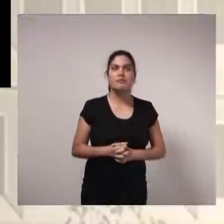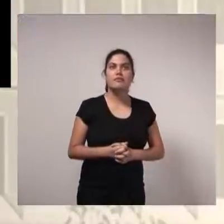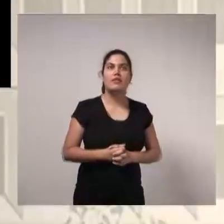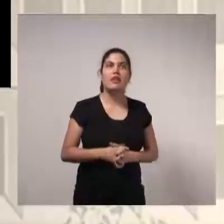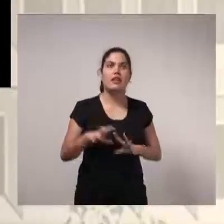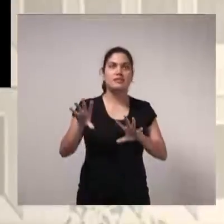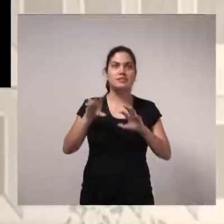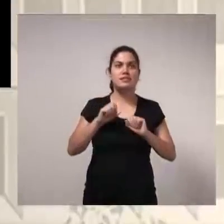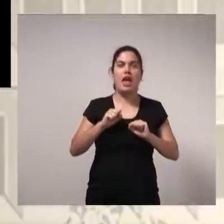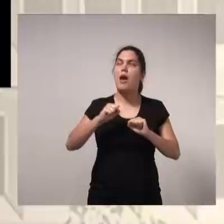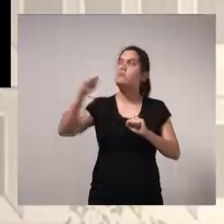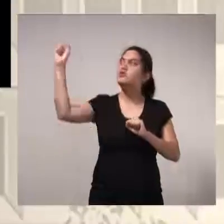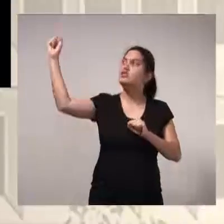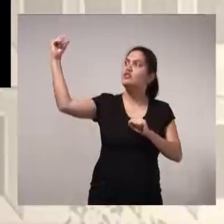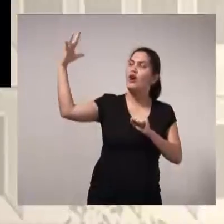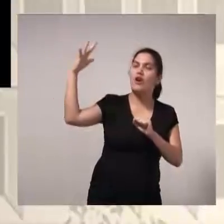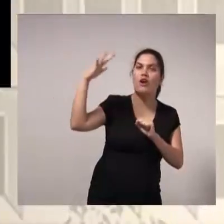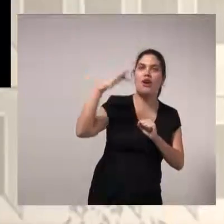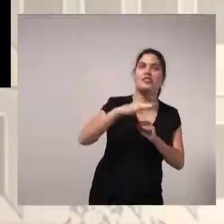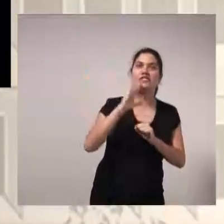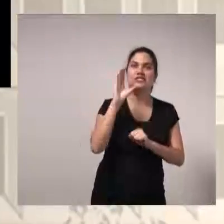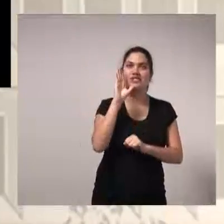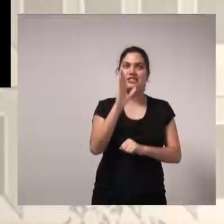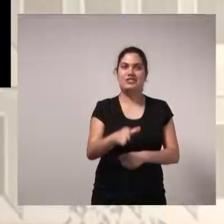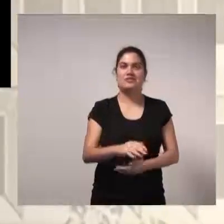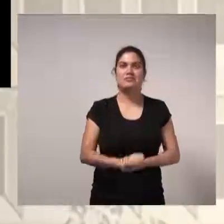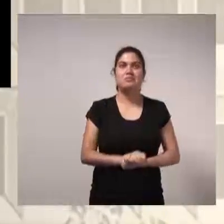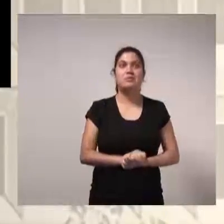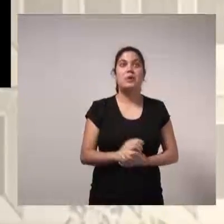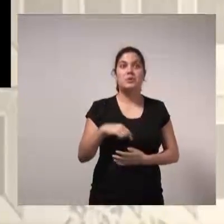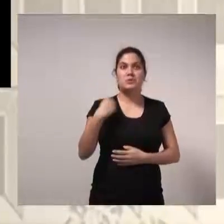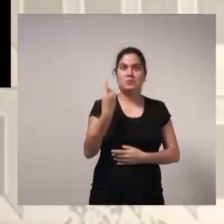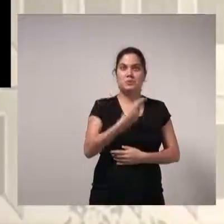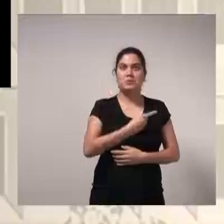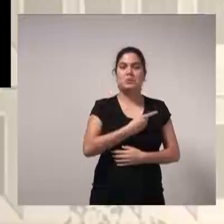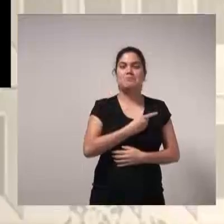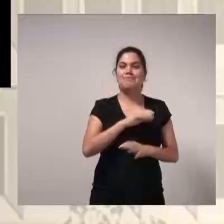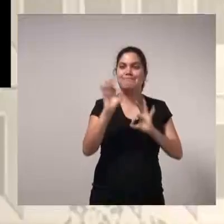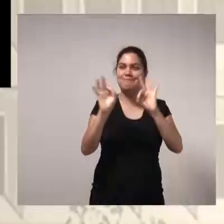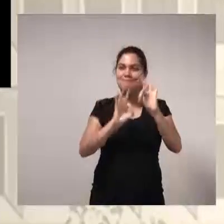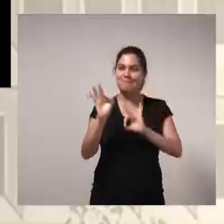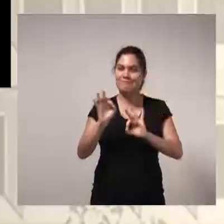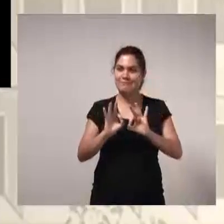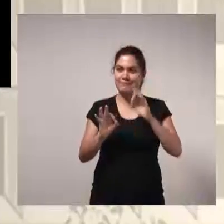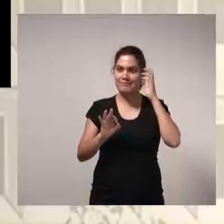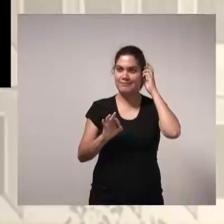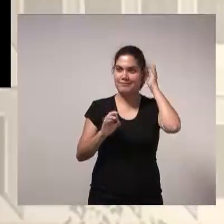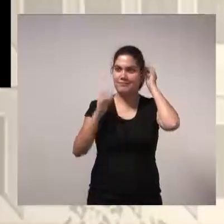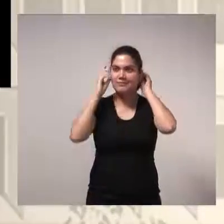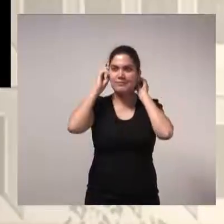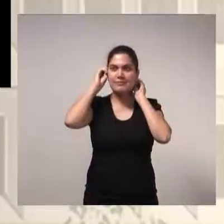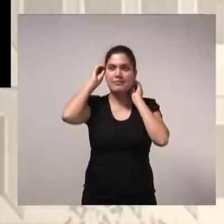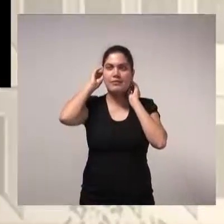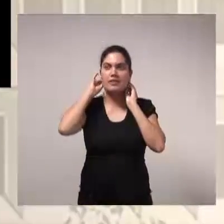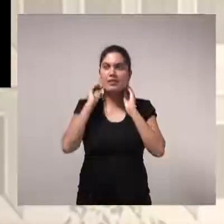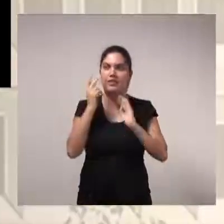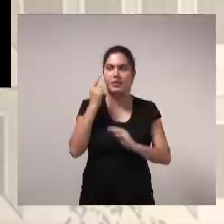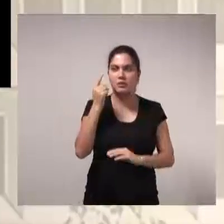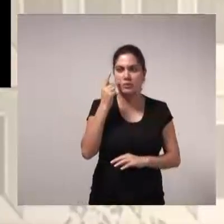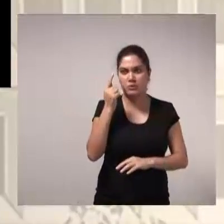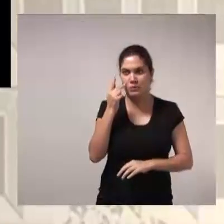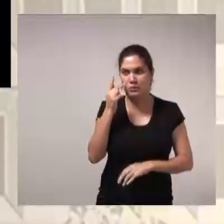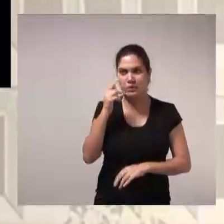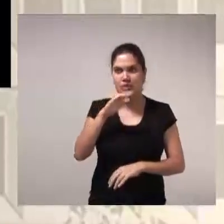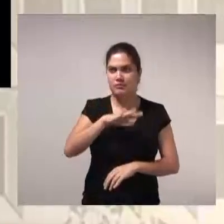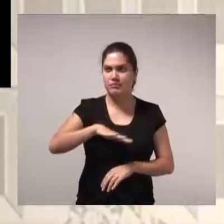insolação direta, e fizemos um mecanismo natural de climatização dessa estufa